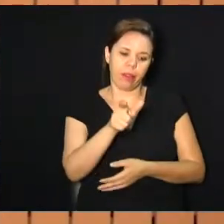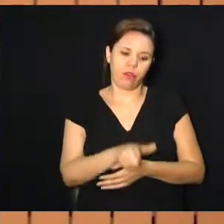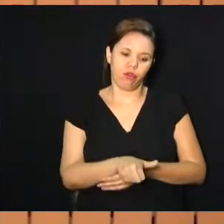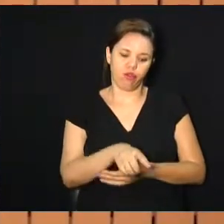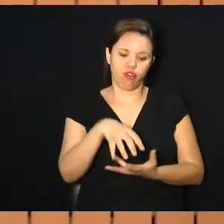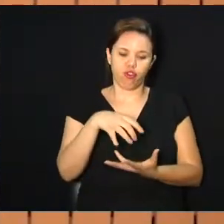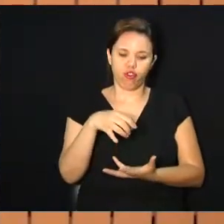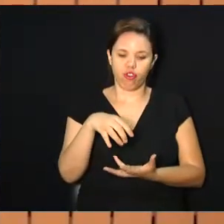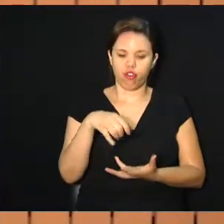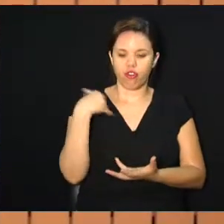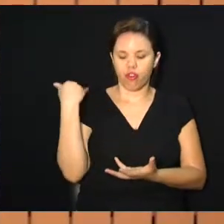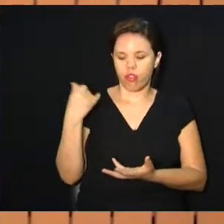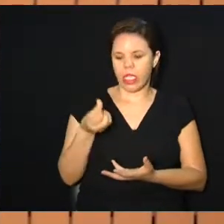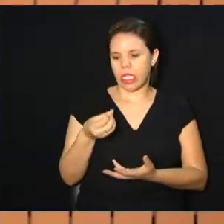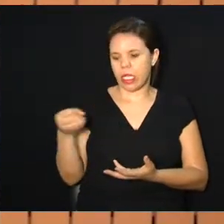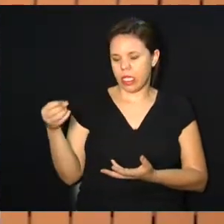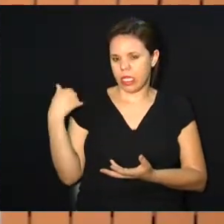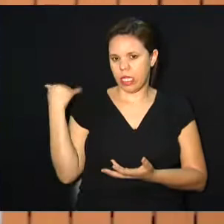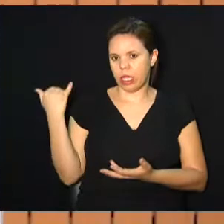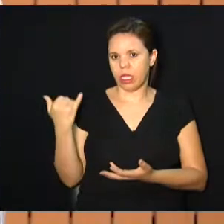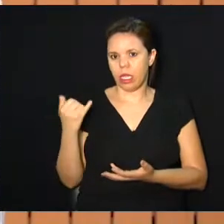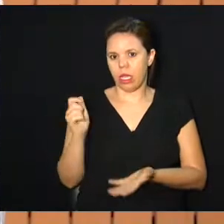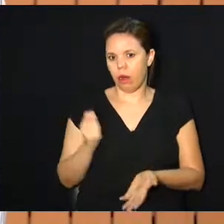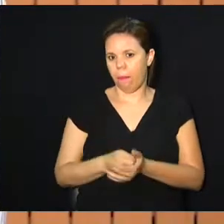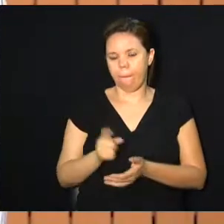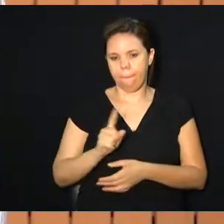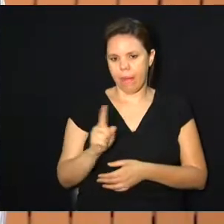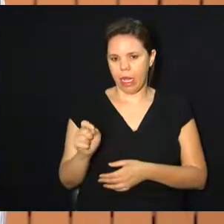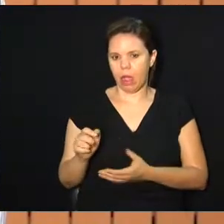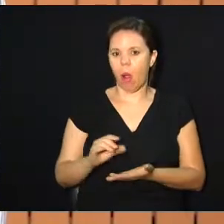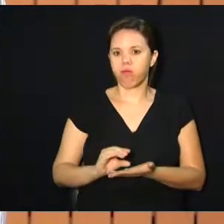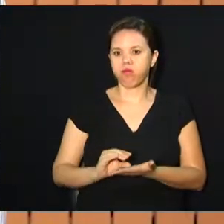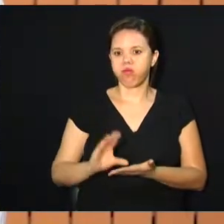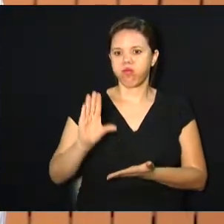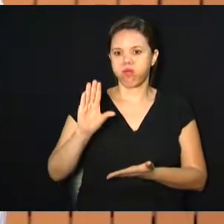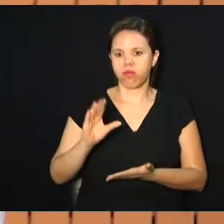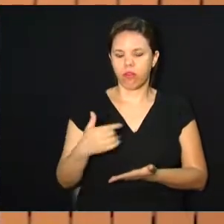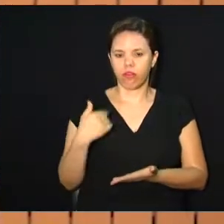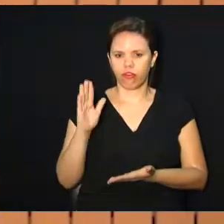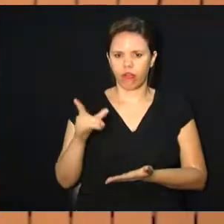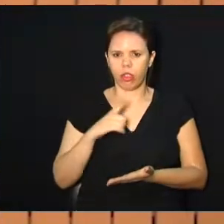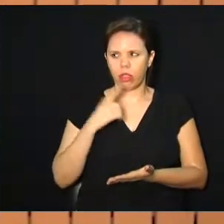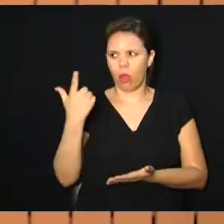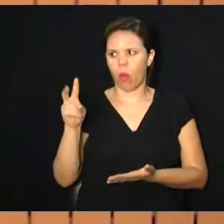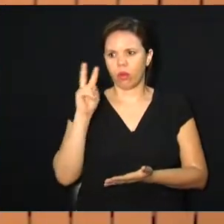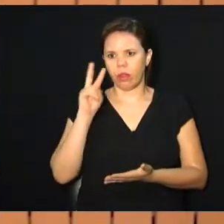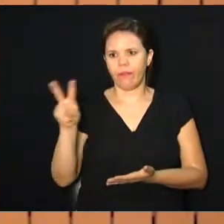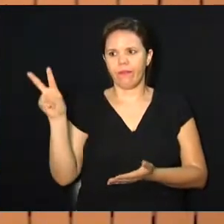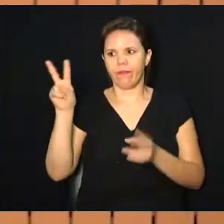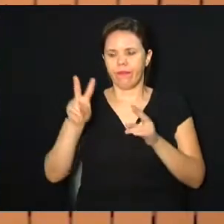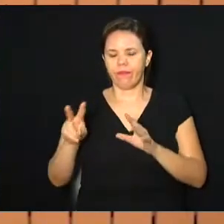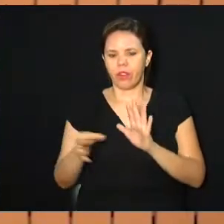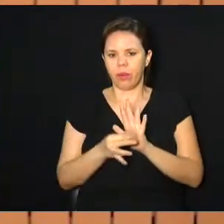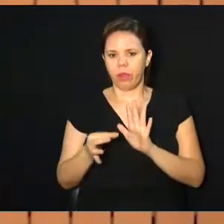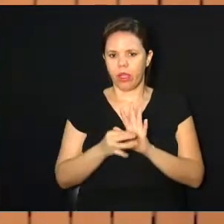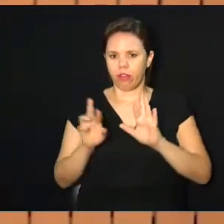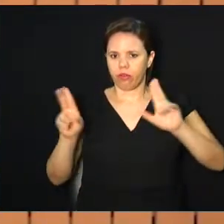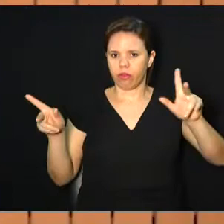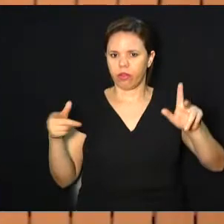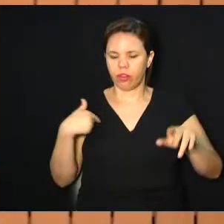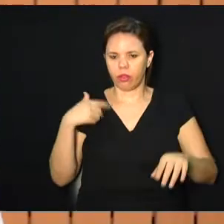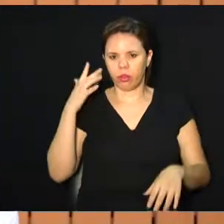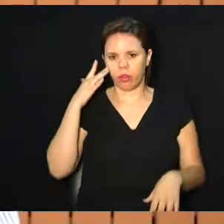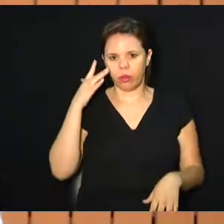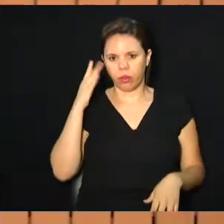para o idoso a partir dos 60 anos, essa passagem iria aumentar. Eu já tenho uma outra visão. Eu vejo que